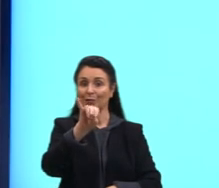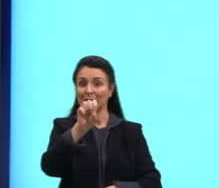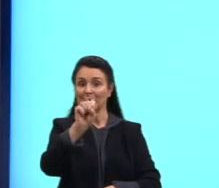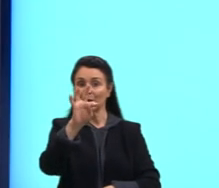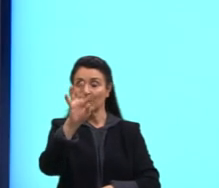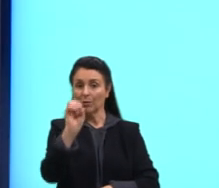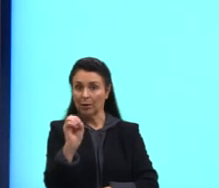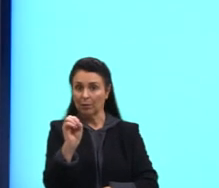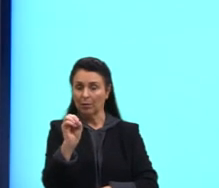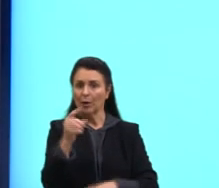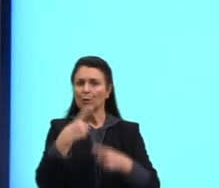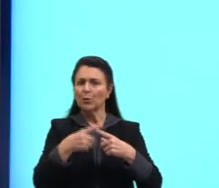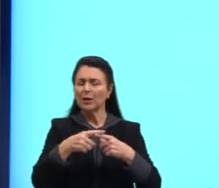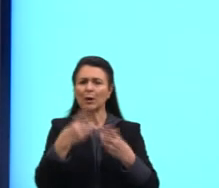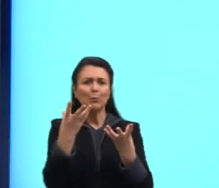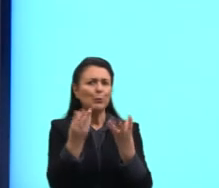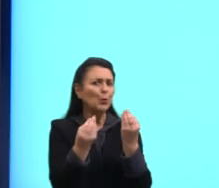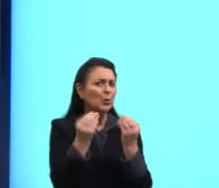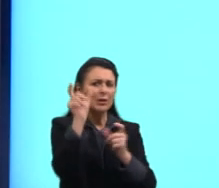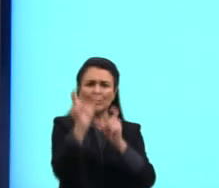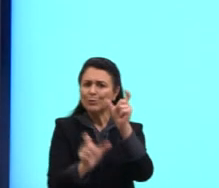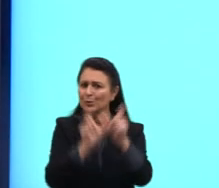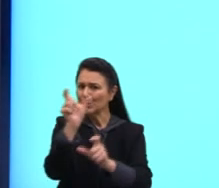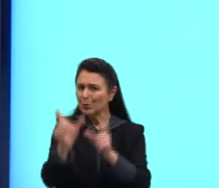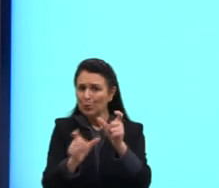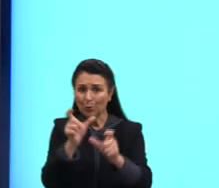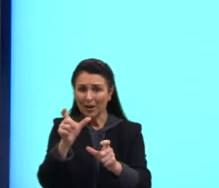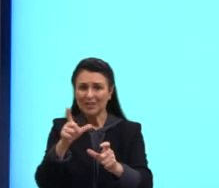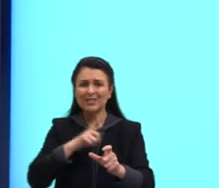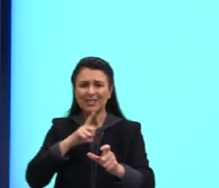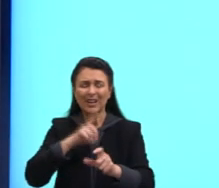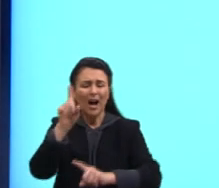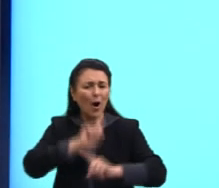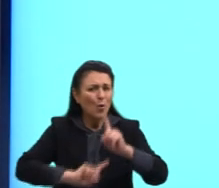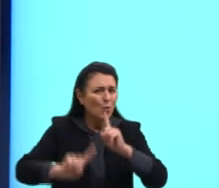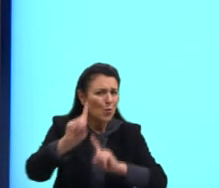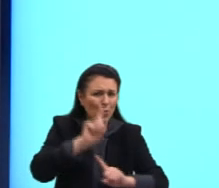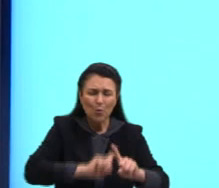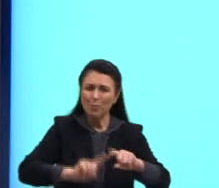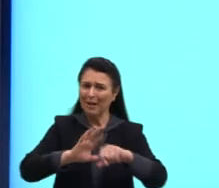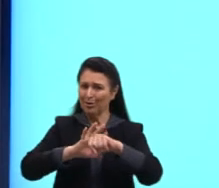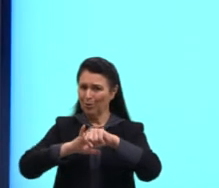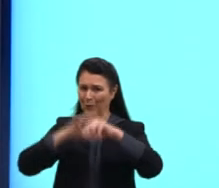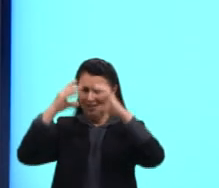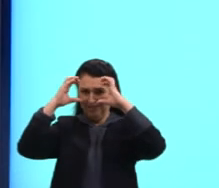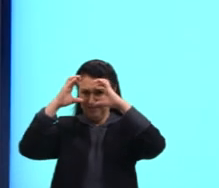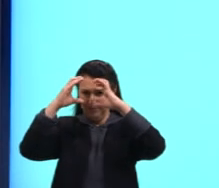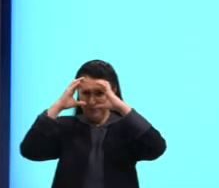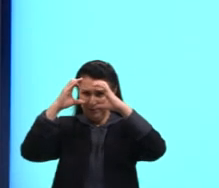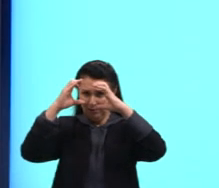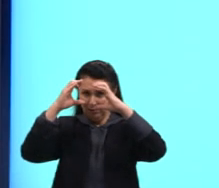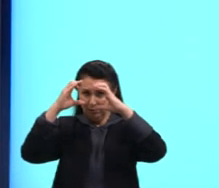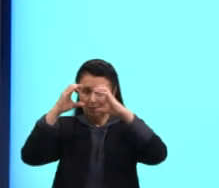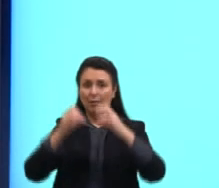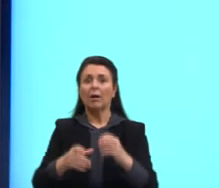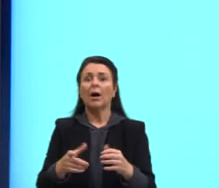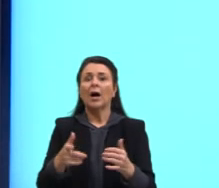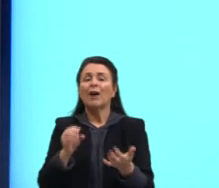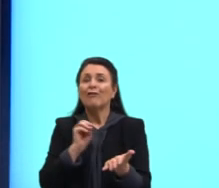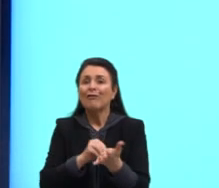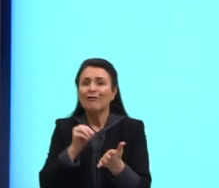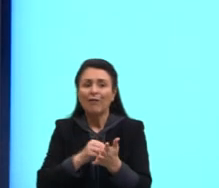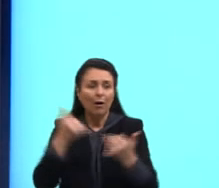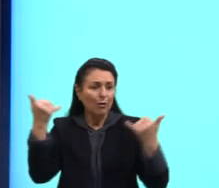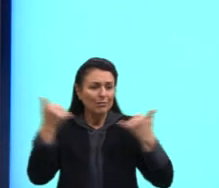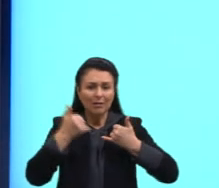parcela significativa da população lidar com alguma patologia mental ainda são propagadas informações